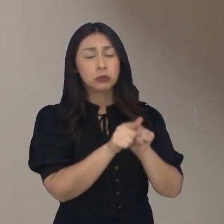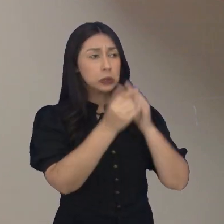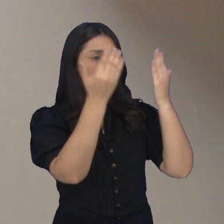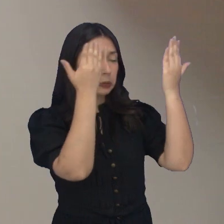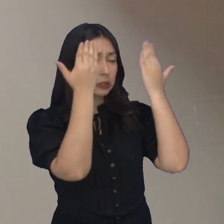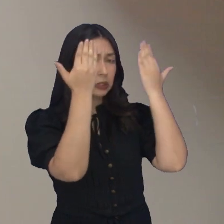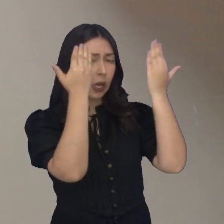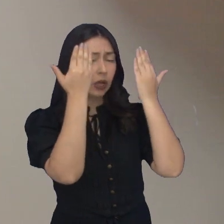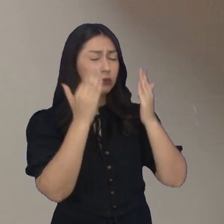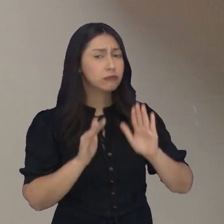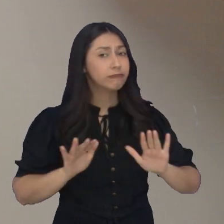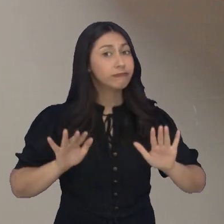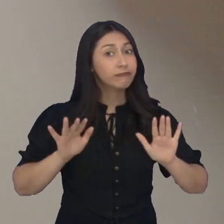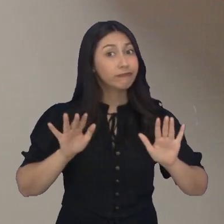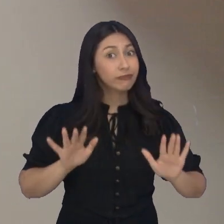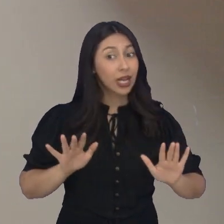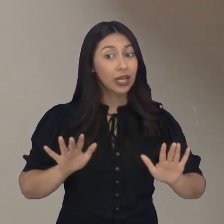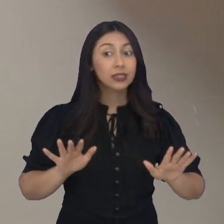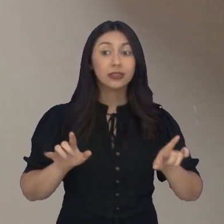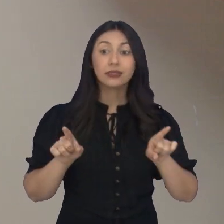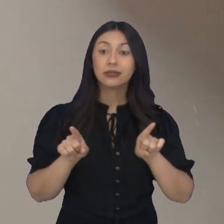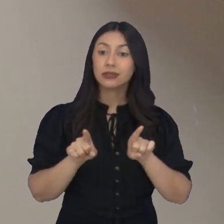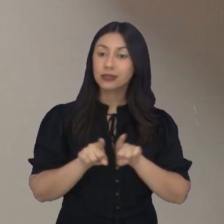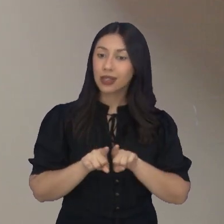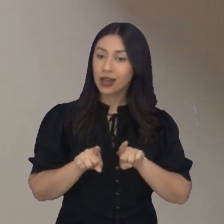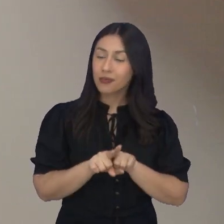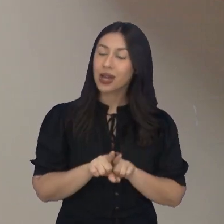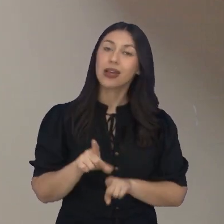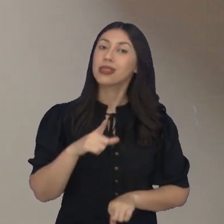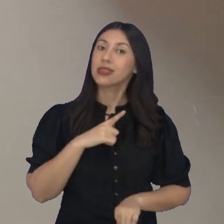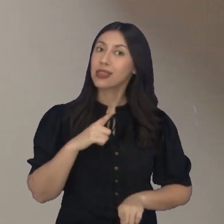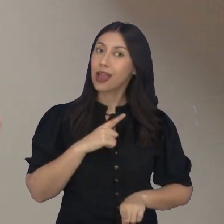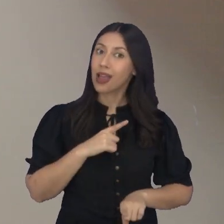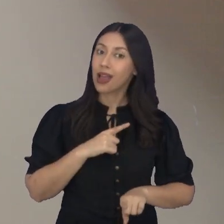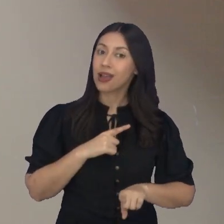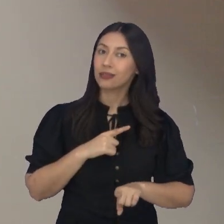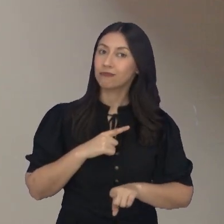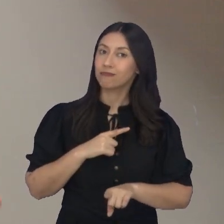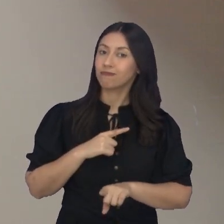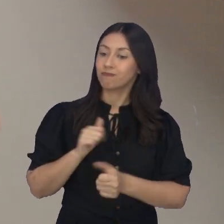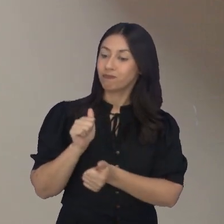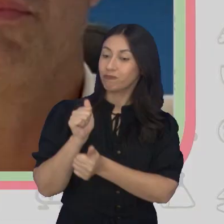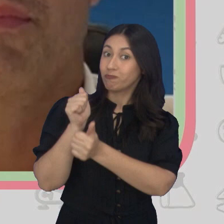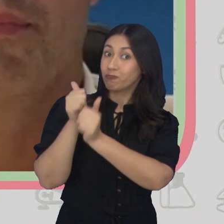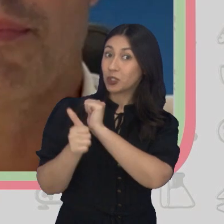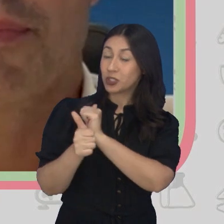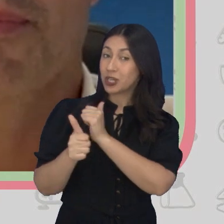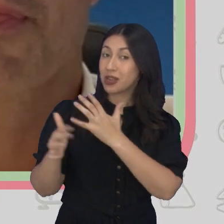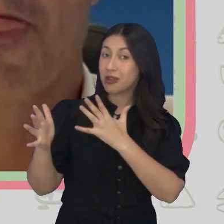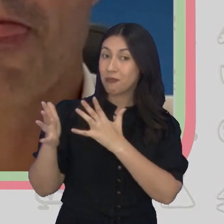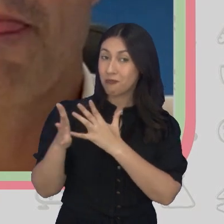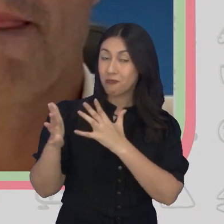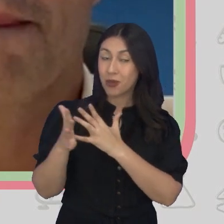profissionais. Mas nós não podemos esquecer dos atletas amadores. O senhor, como médico do esporte, quais